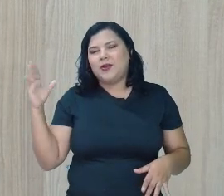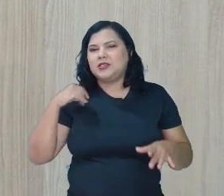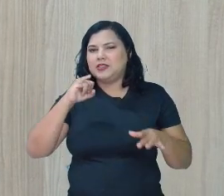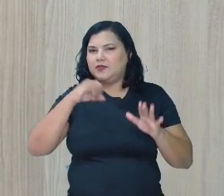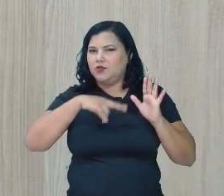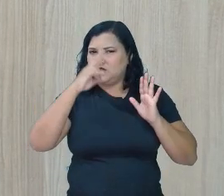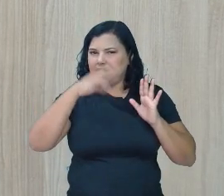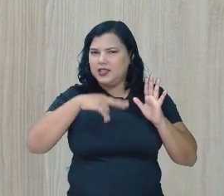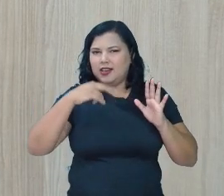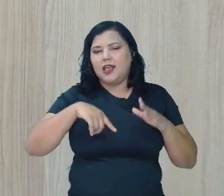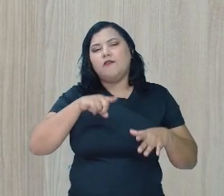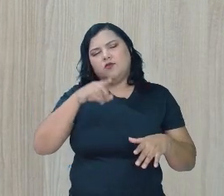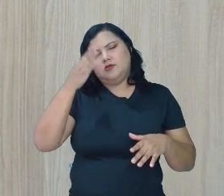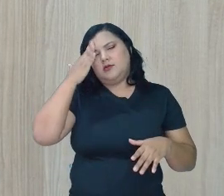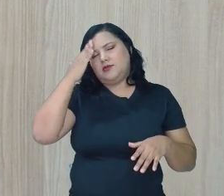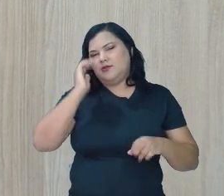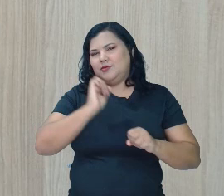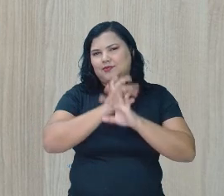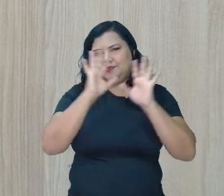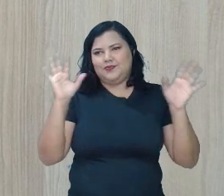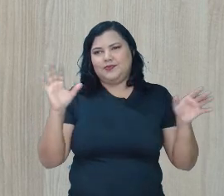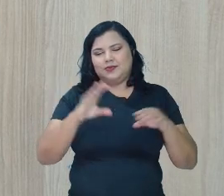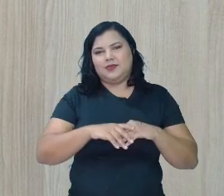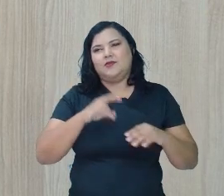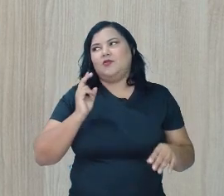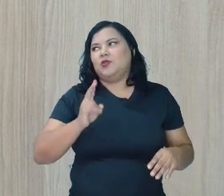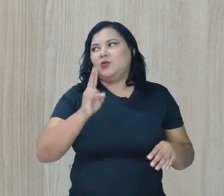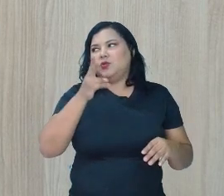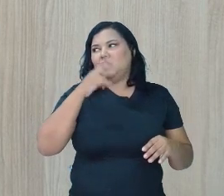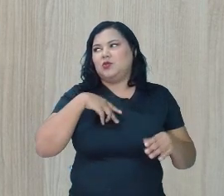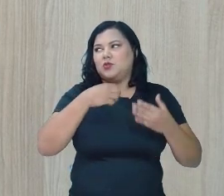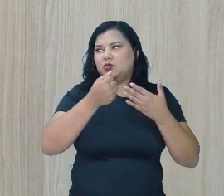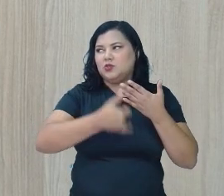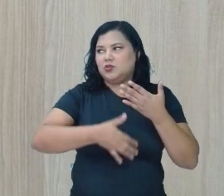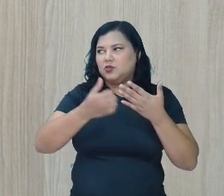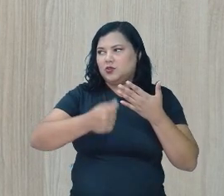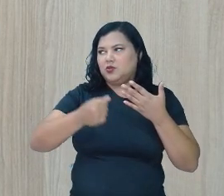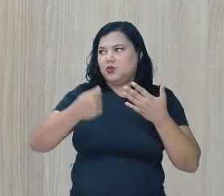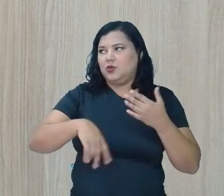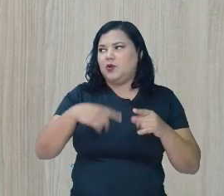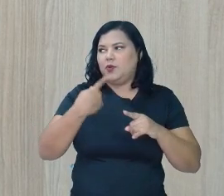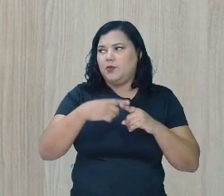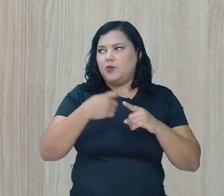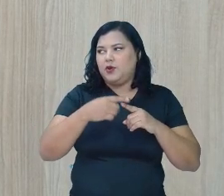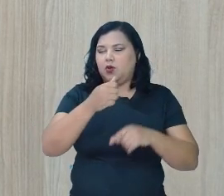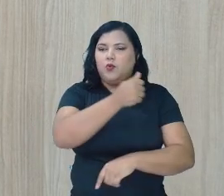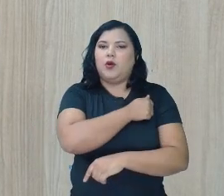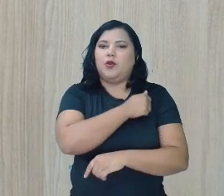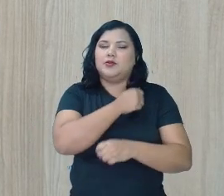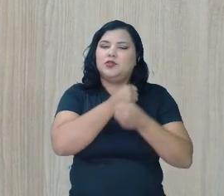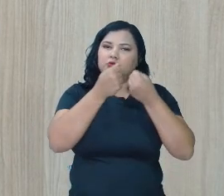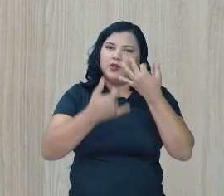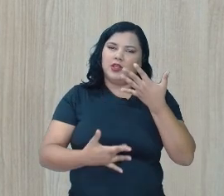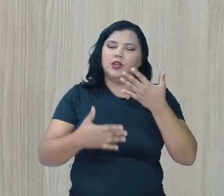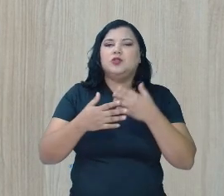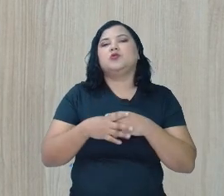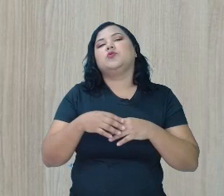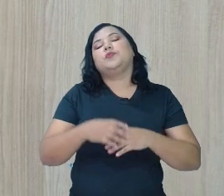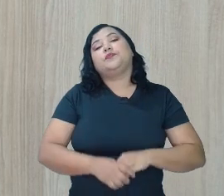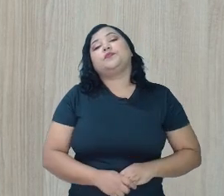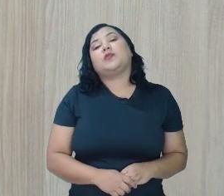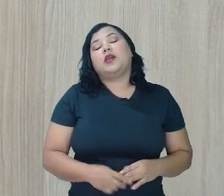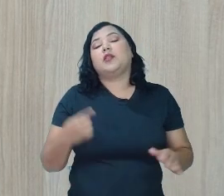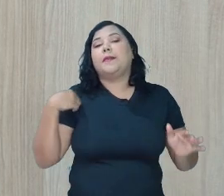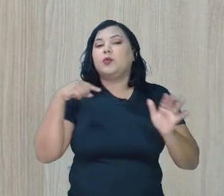todo sentido do mundo. Vou dar continuidade aqui, professora, porque as pessoas estão falando aqui bem muito no chat. Eu perguntei para eles